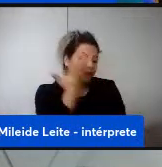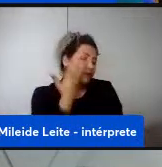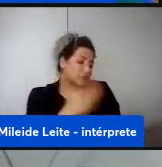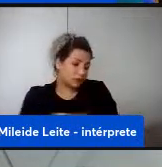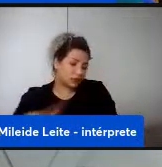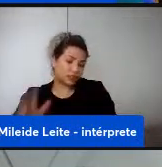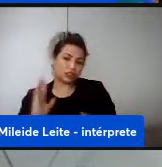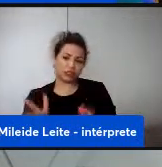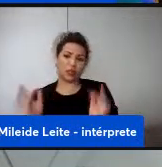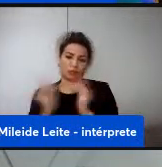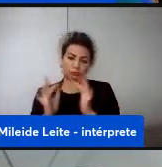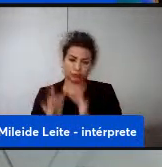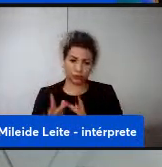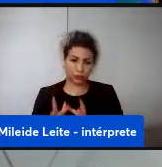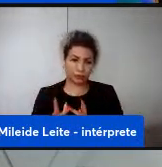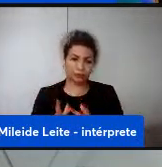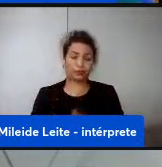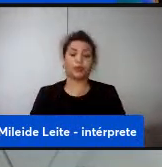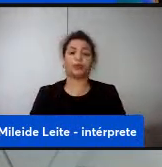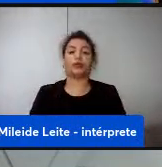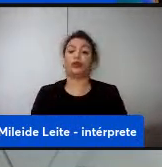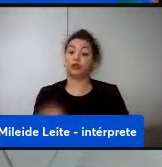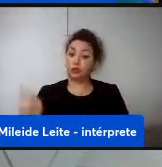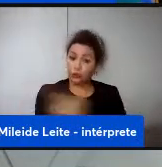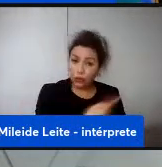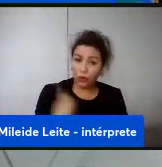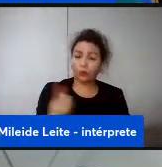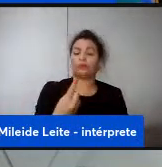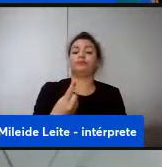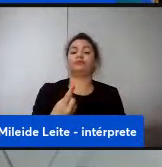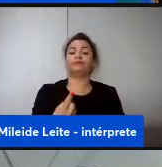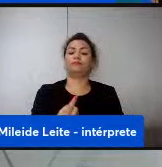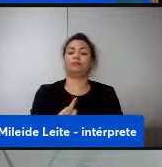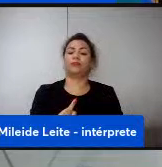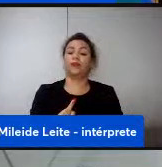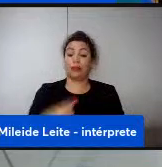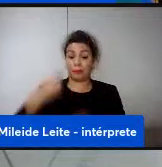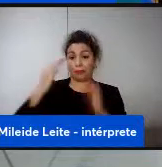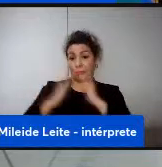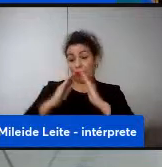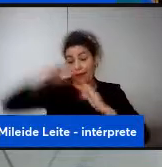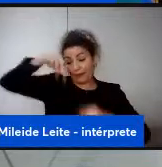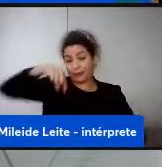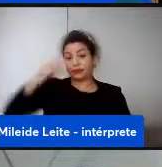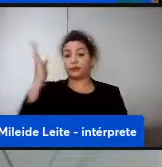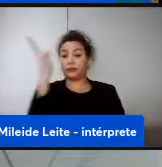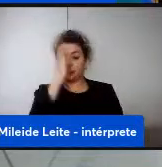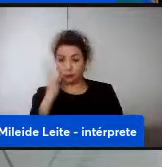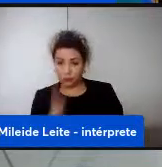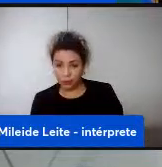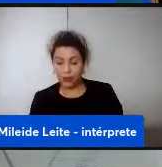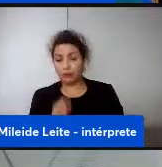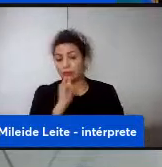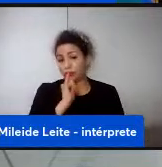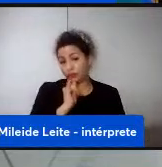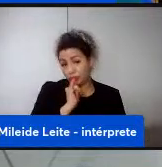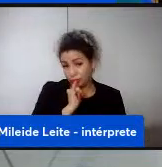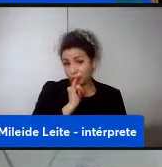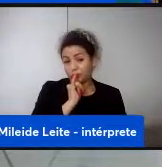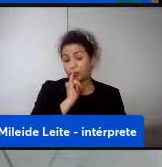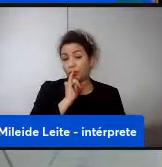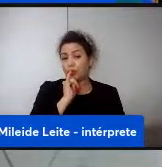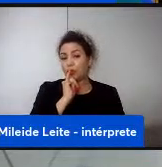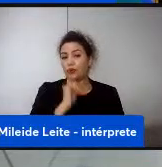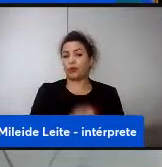carregam. Então, por estarmos, né, situados no Brasil, né, por exemplo, como